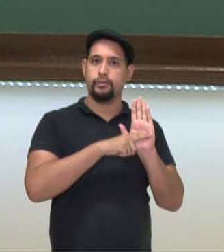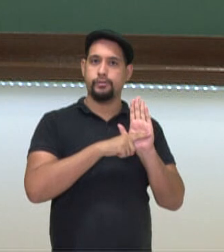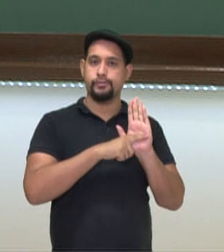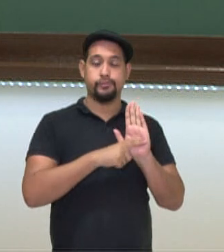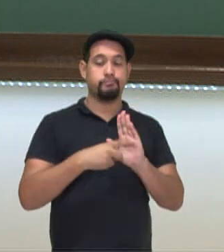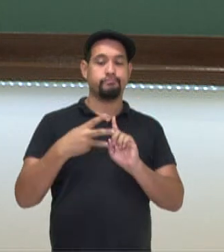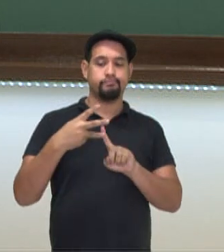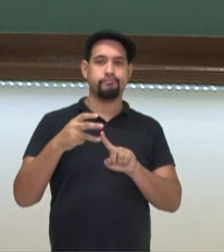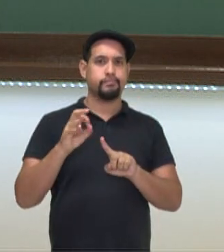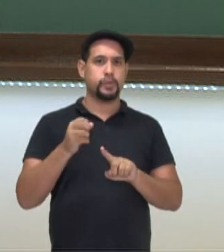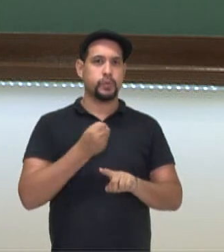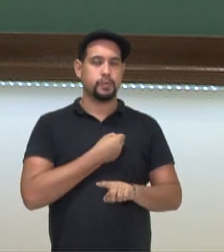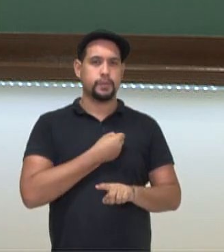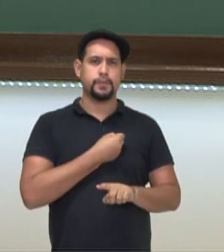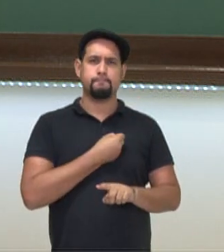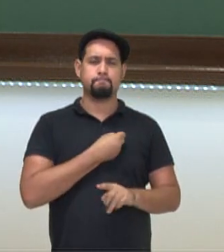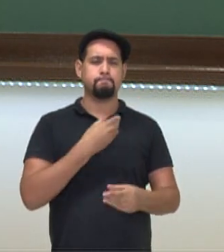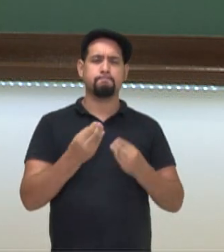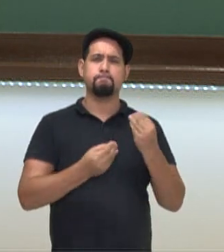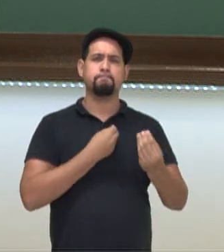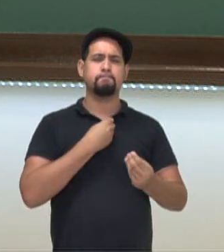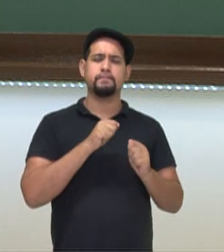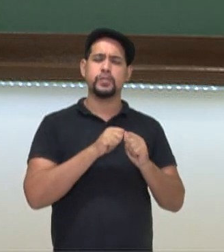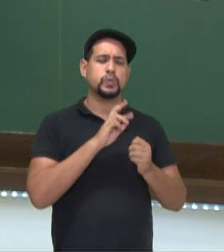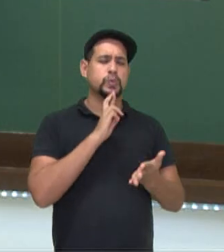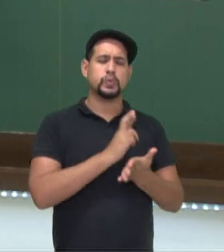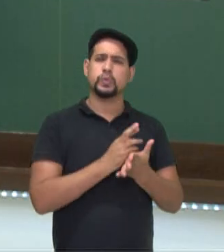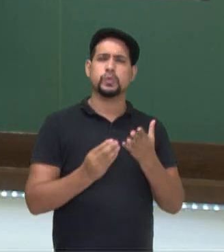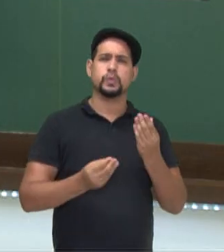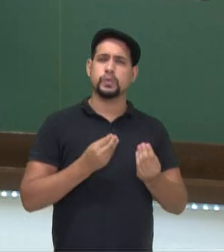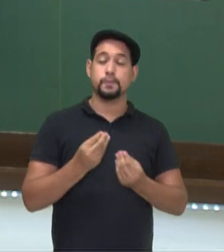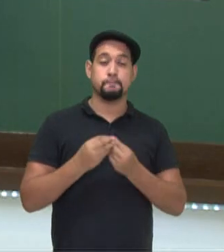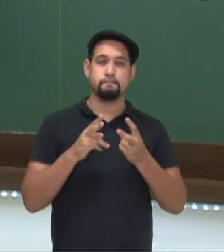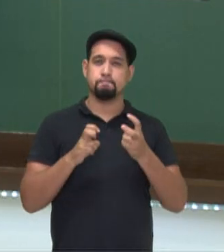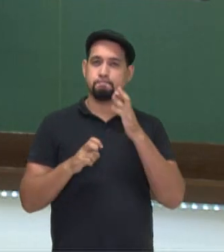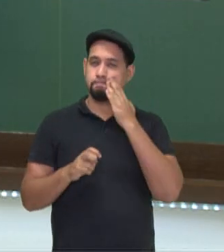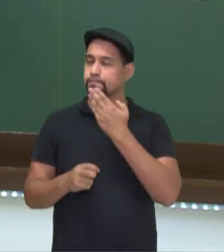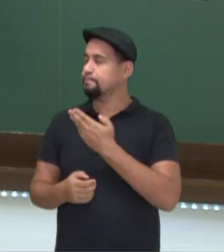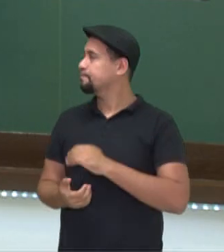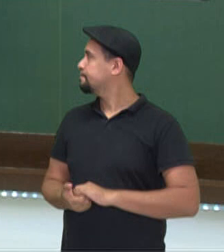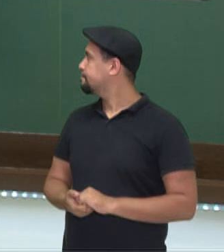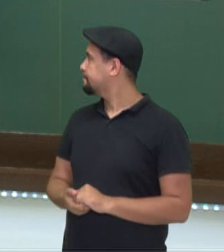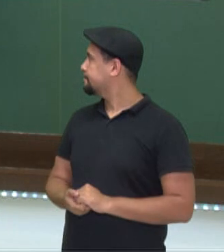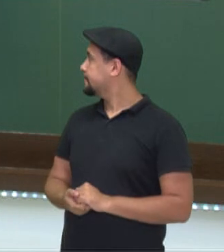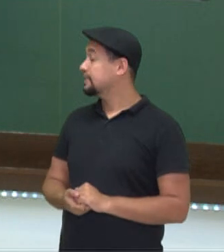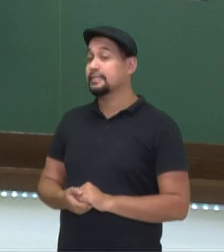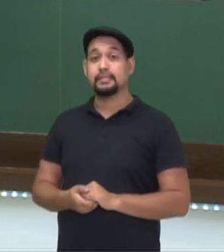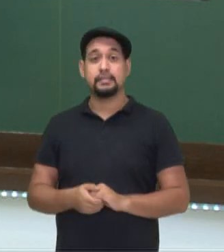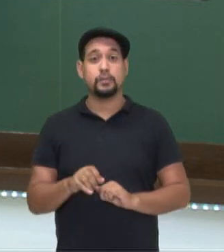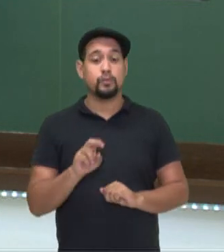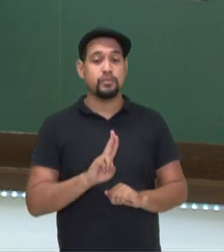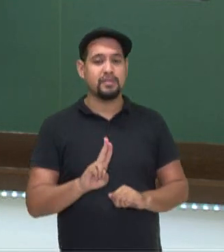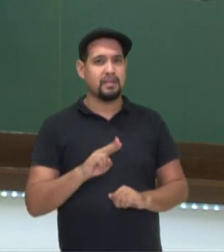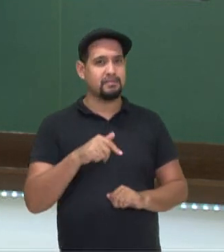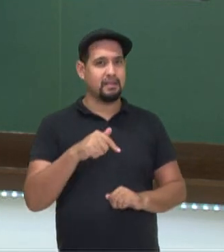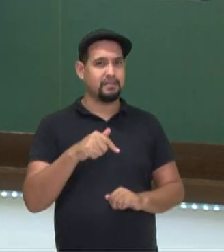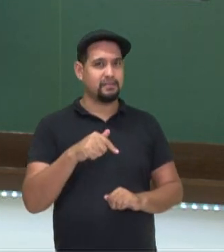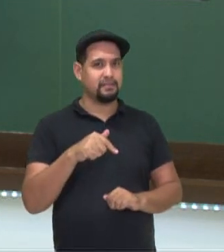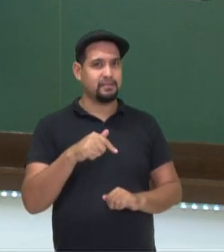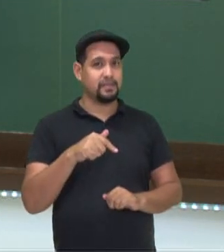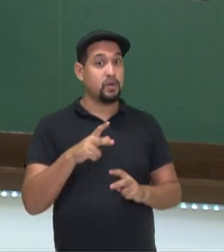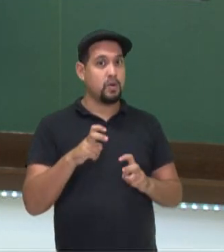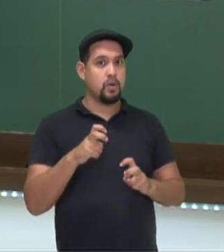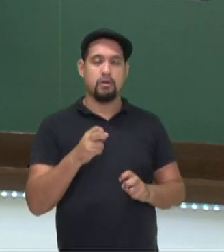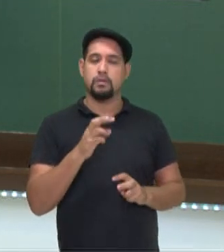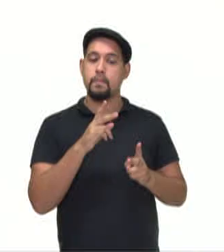triplo dele, tá? Então, como é que vai ficar a expressão algébrica? Olha lá. Se eu colocasse o 7,